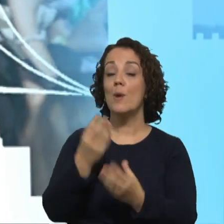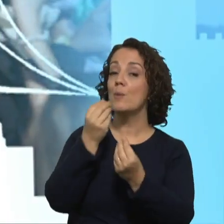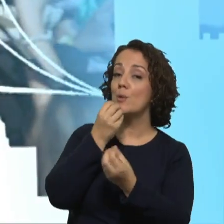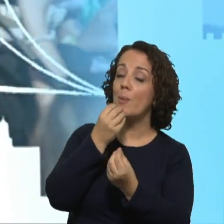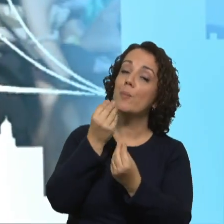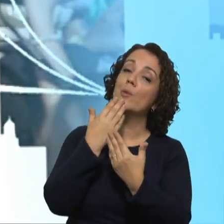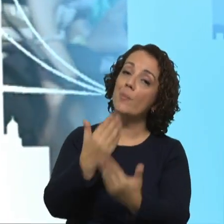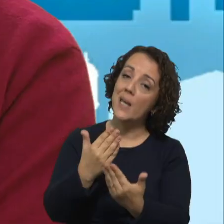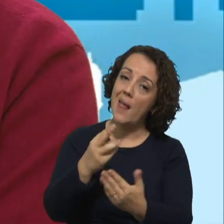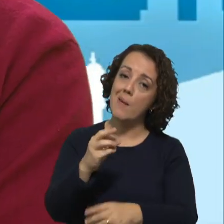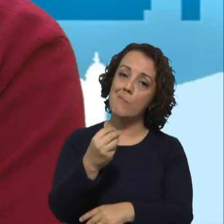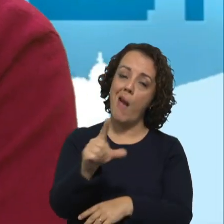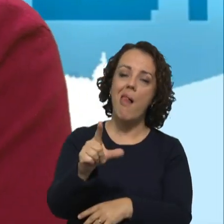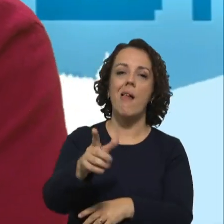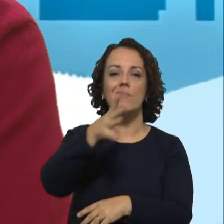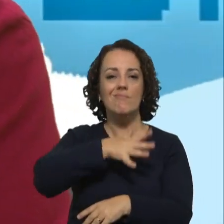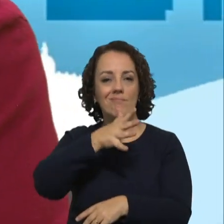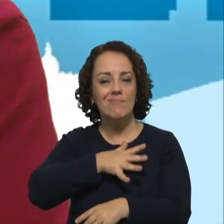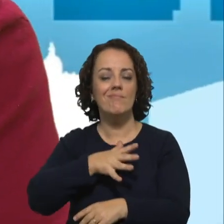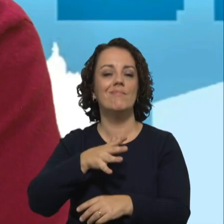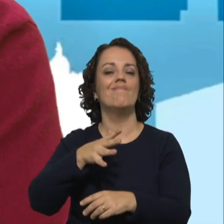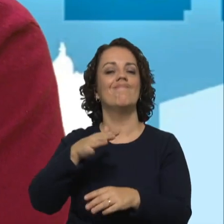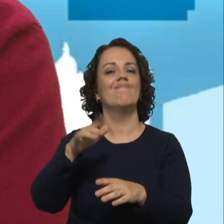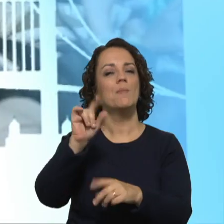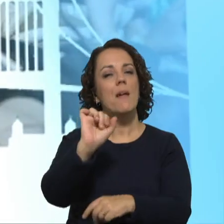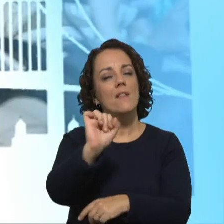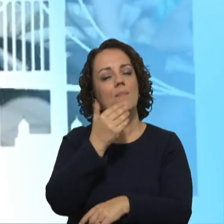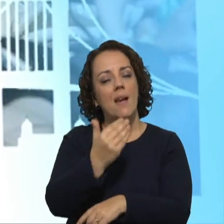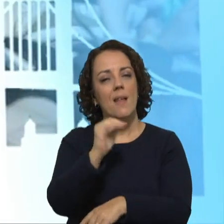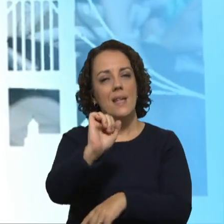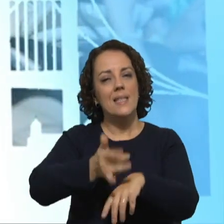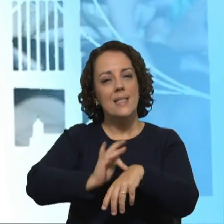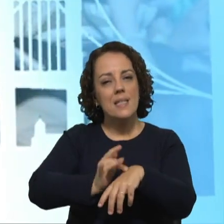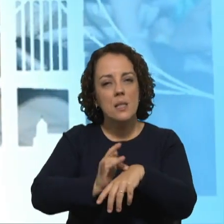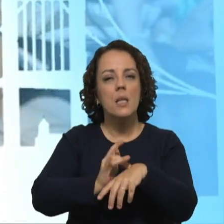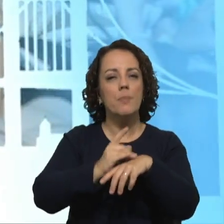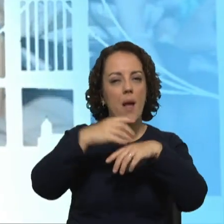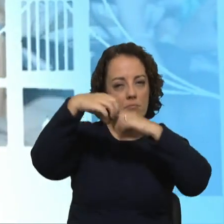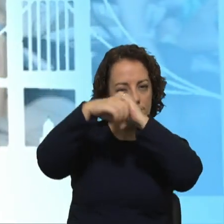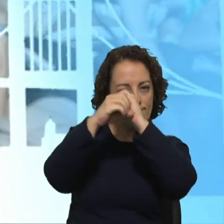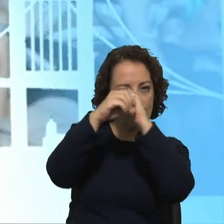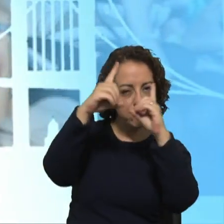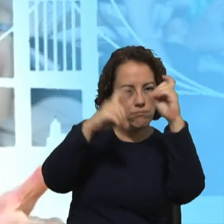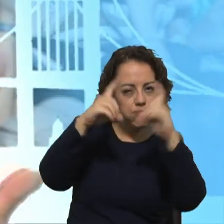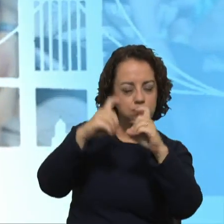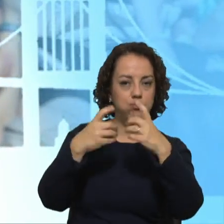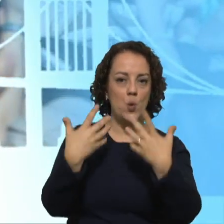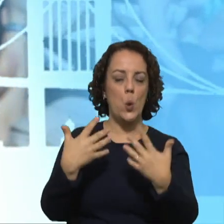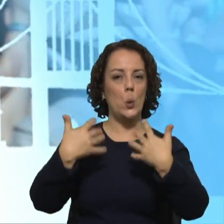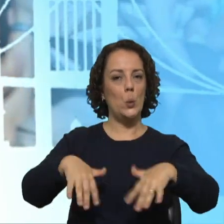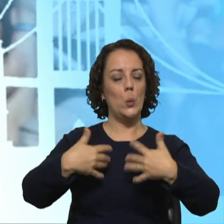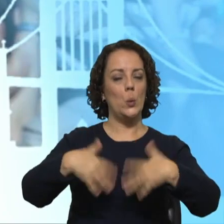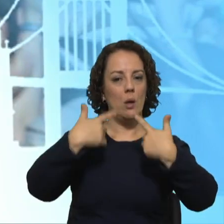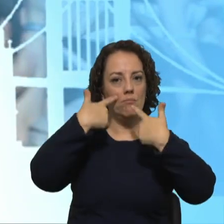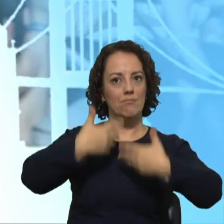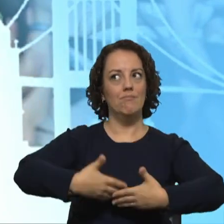muito obrigado por esta partilha, também pela tua sensibilidade atrás da máquina fotográfica e que agora leva tão longe, ao fim e